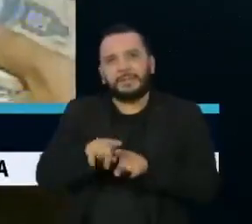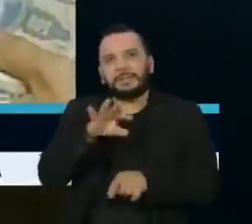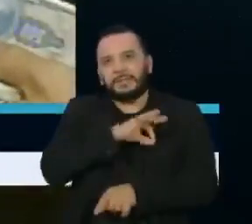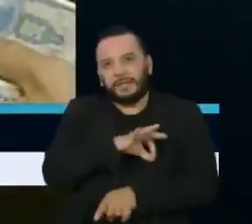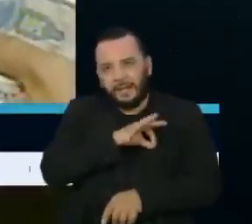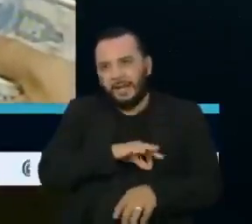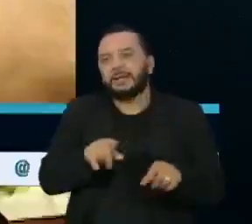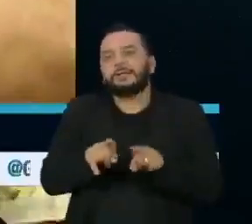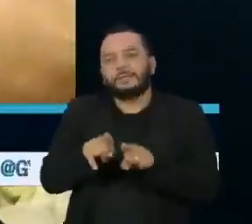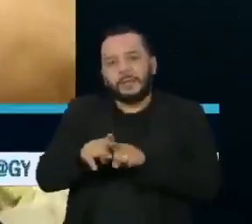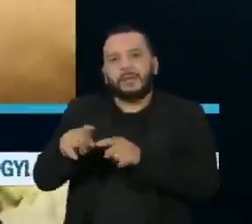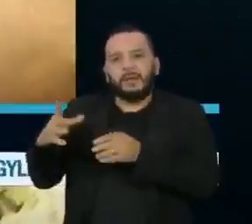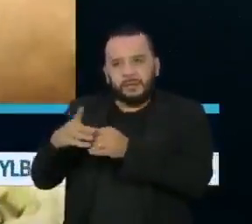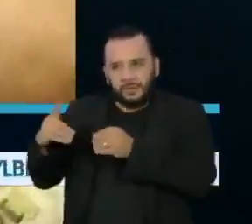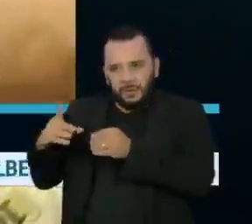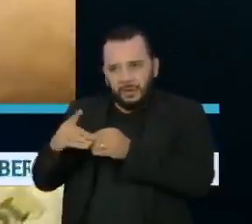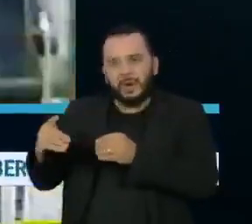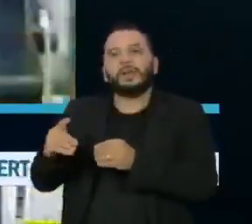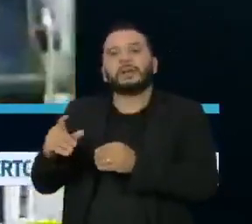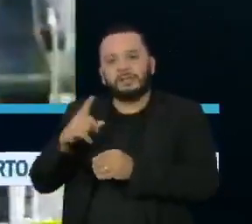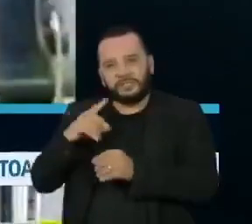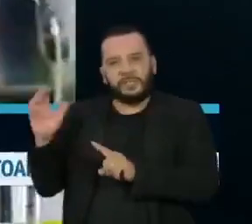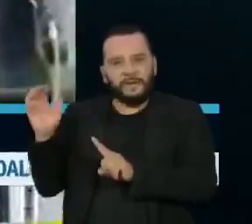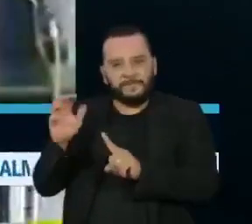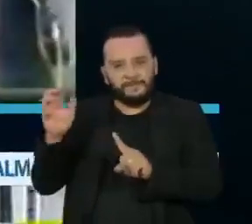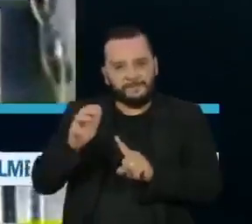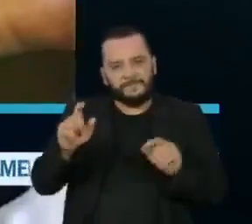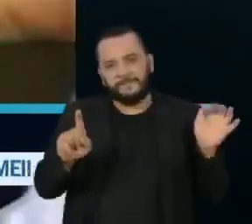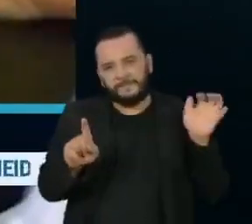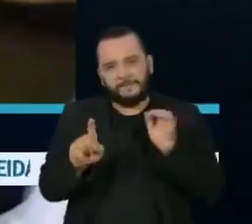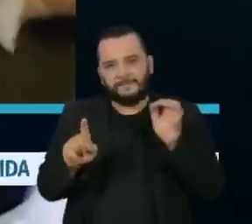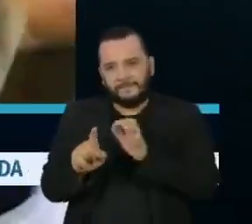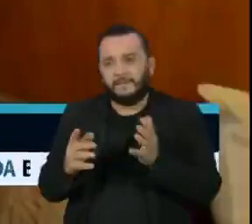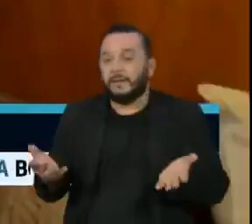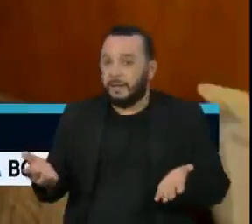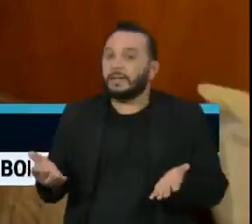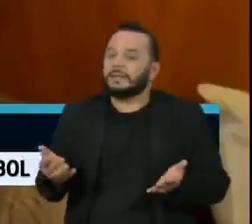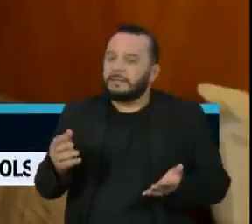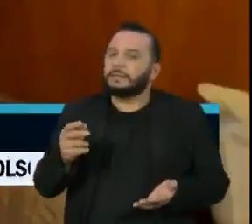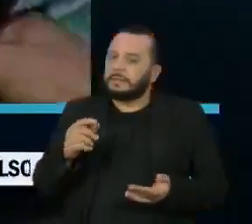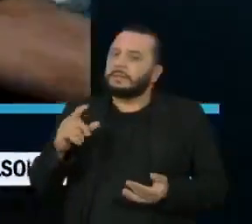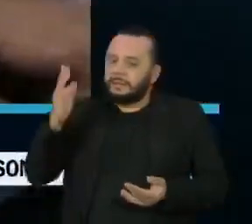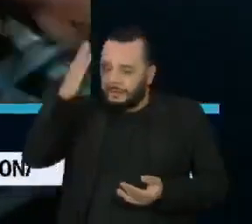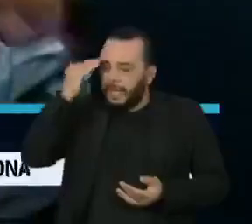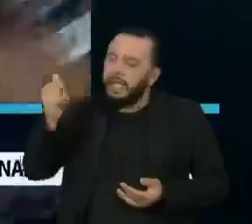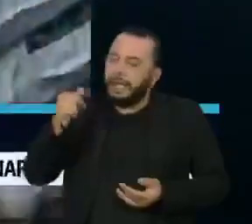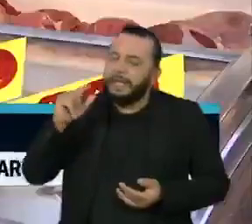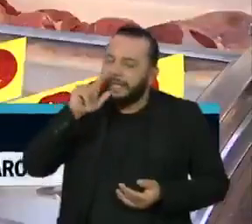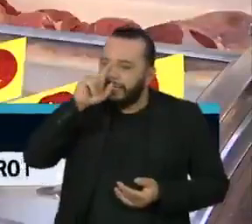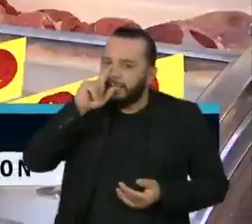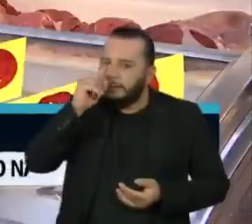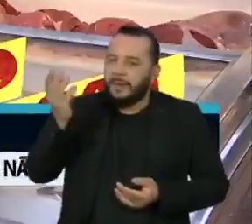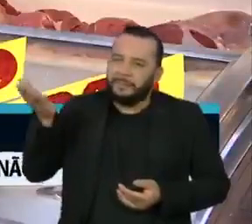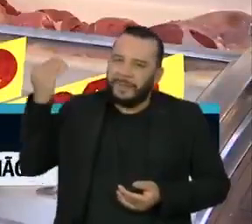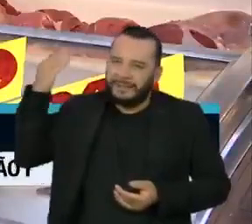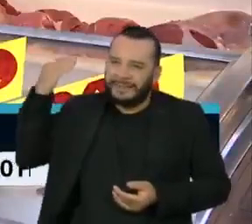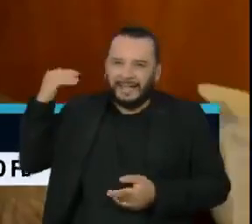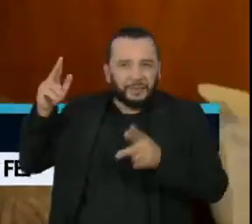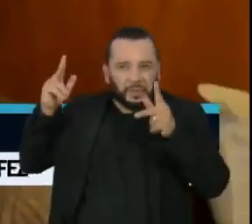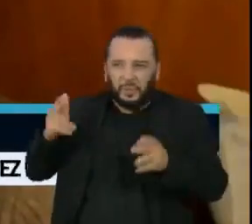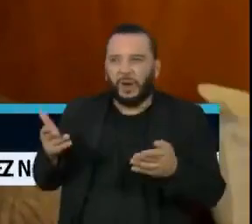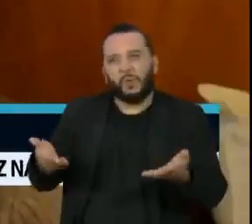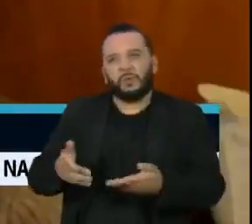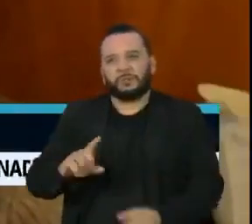o dólar eram indexados à inflação passada. Embora reconheça que sempre há risco, Bacha diz que o cenário do passado não se repete